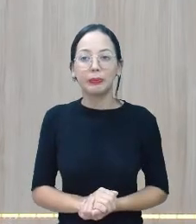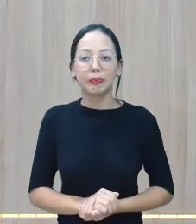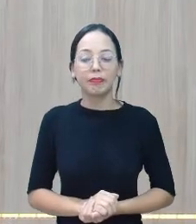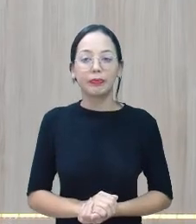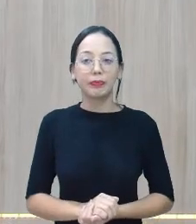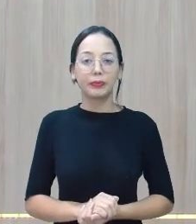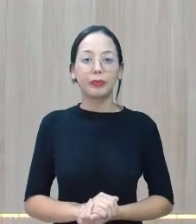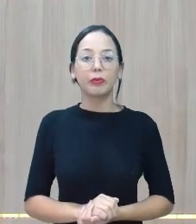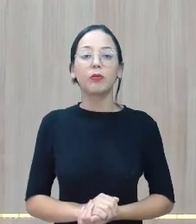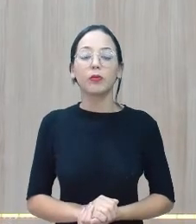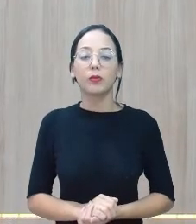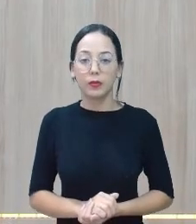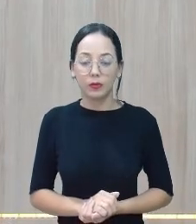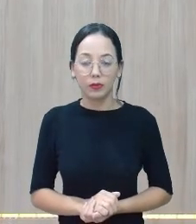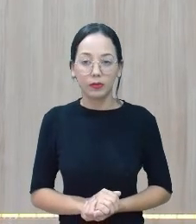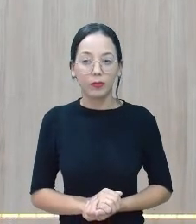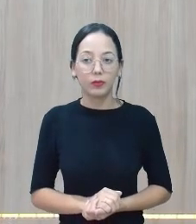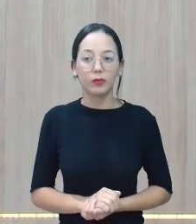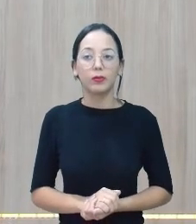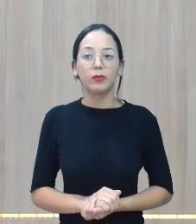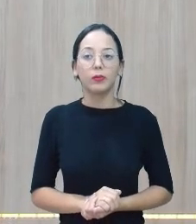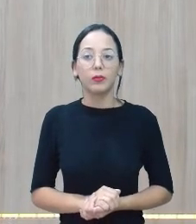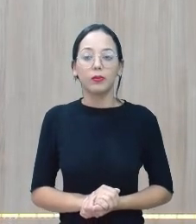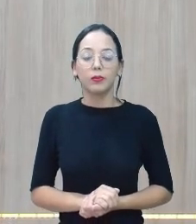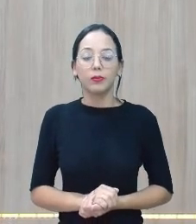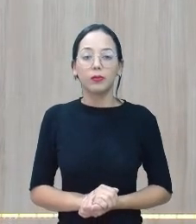E aí, agora, nós temos